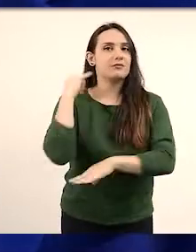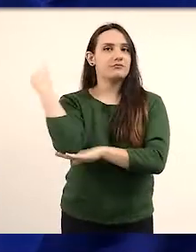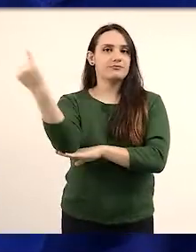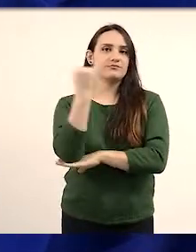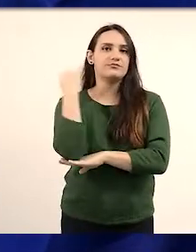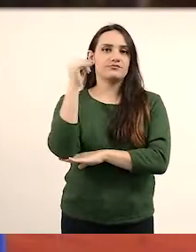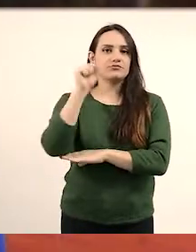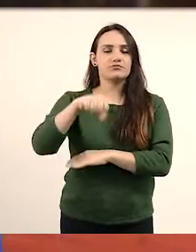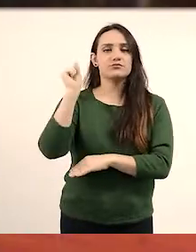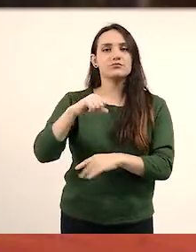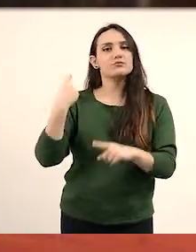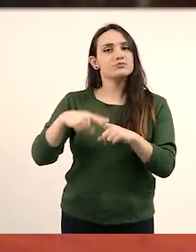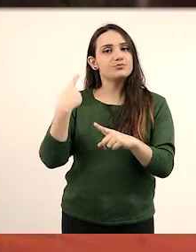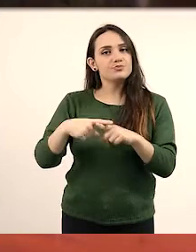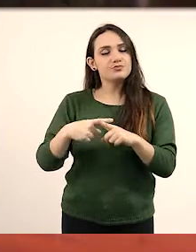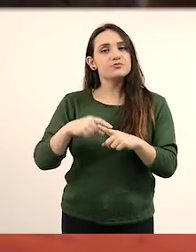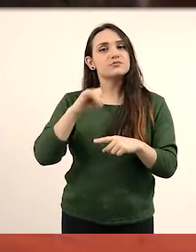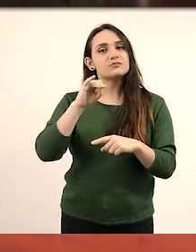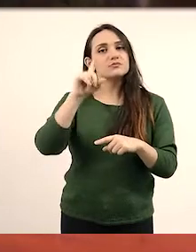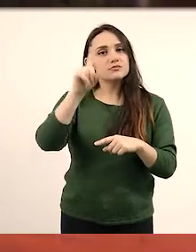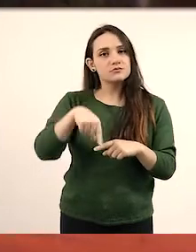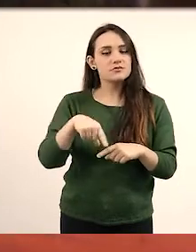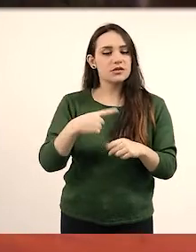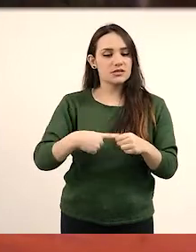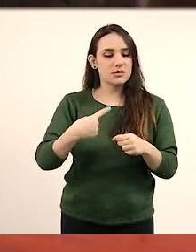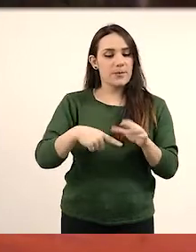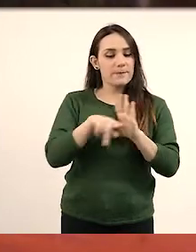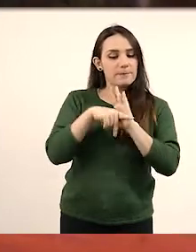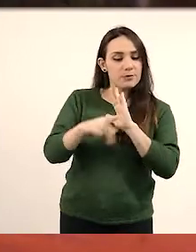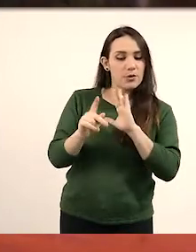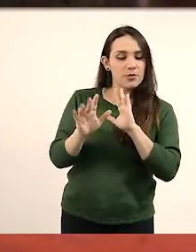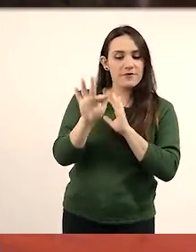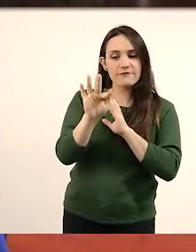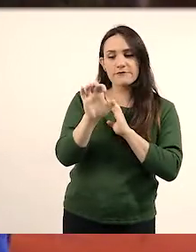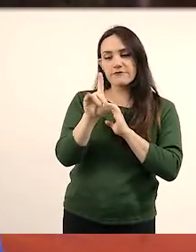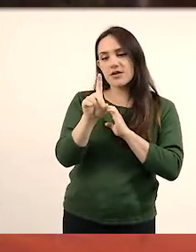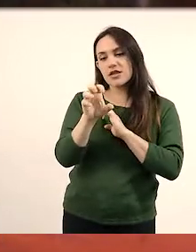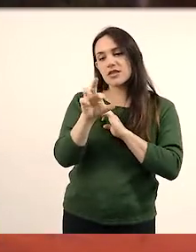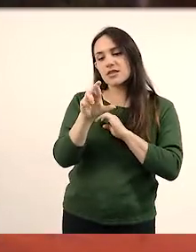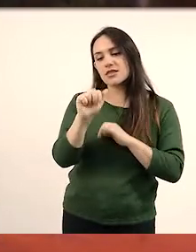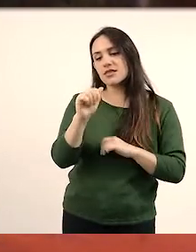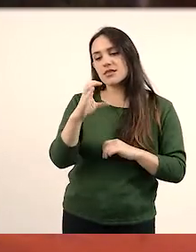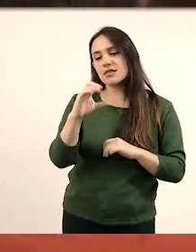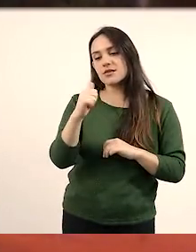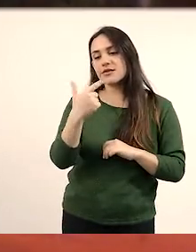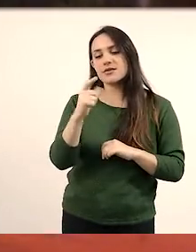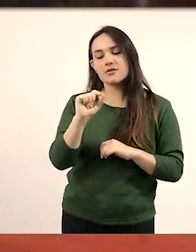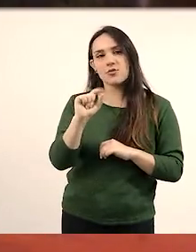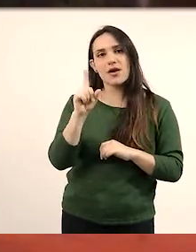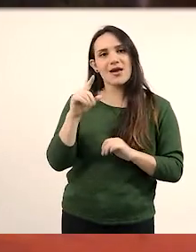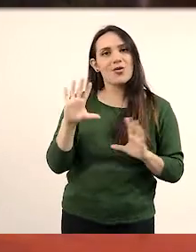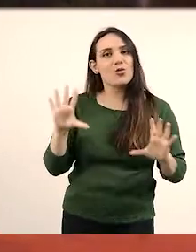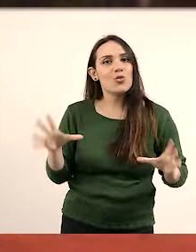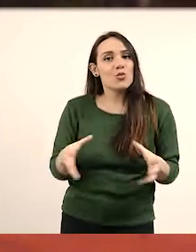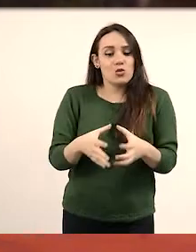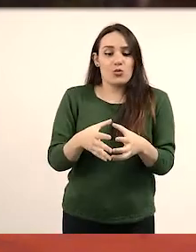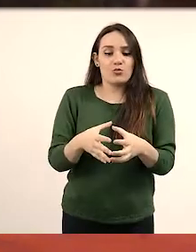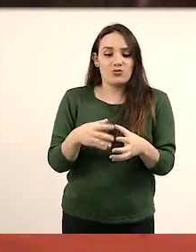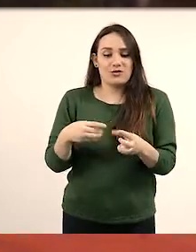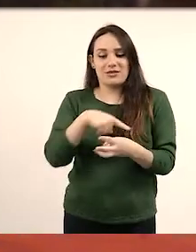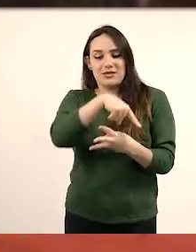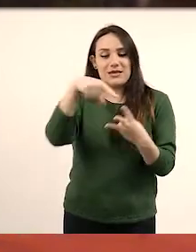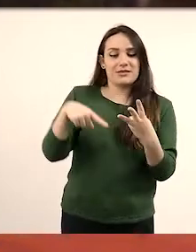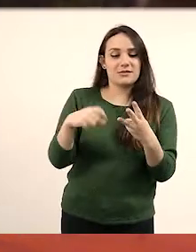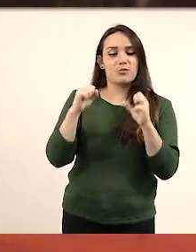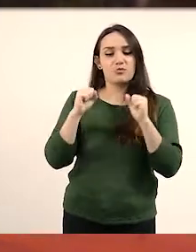muita importância. Porque os municípios, sendo entes federados, fazem parte de um seleto grupo que podem discutir